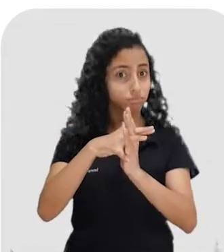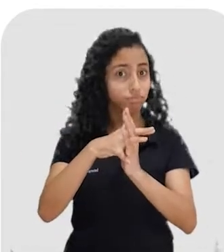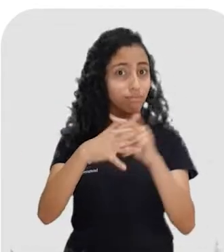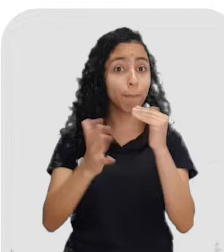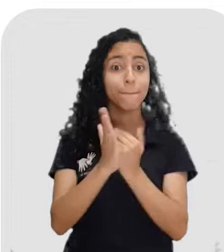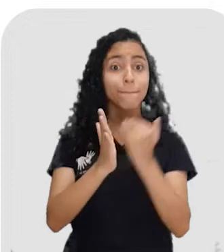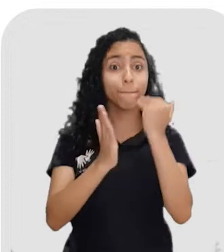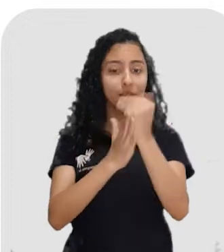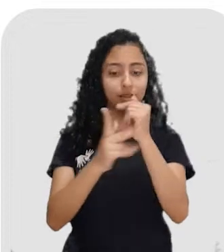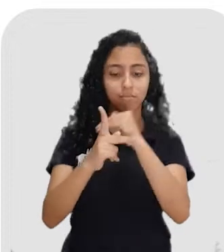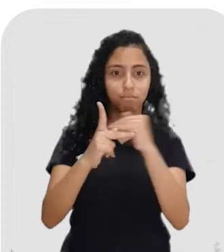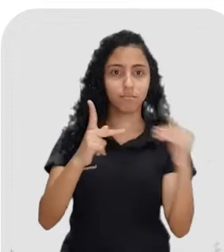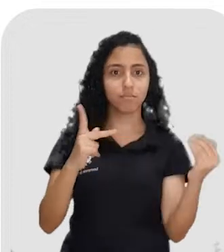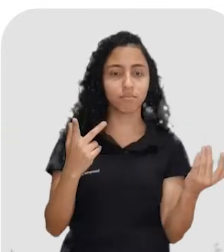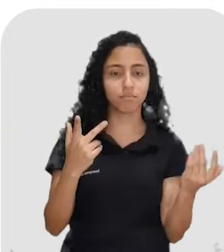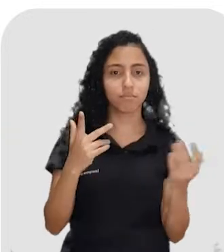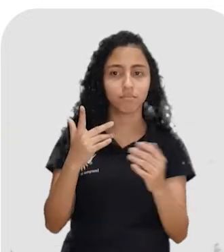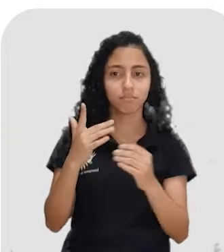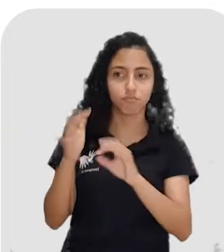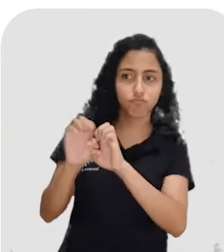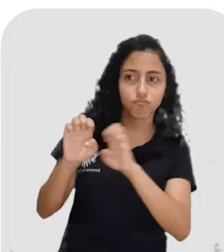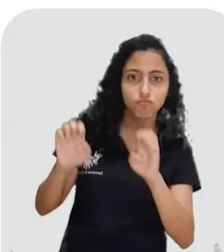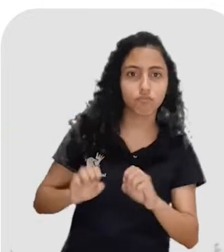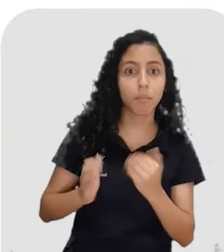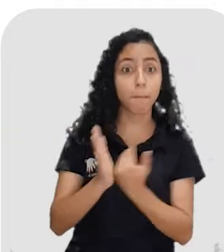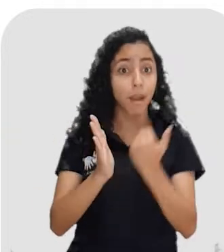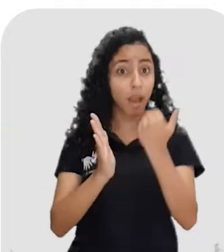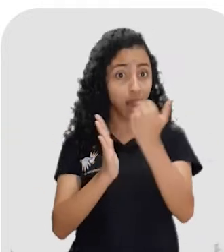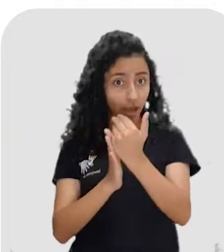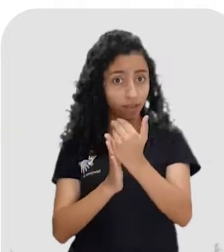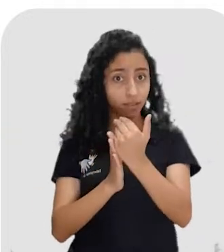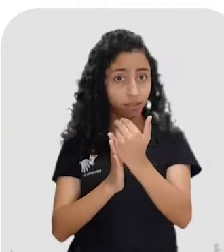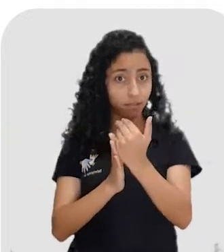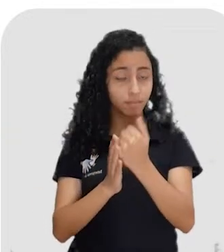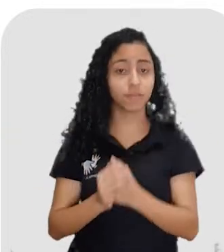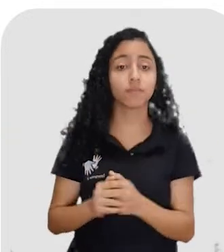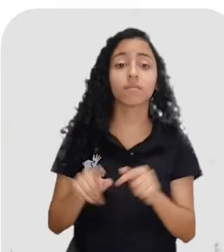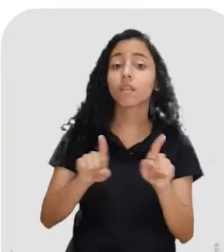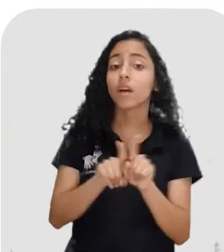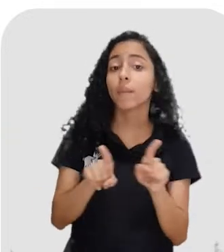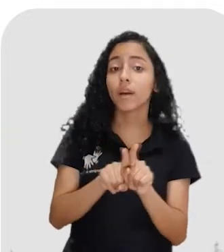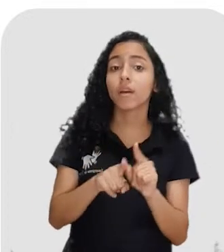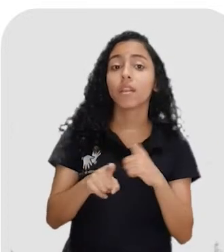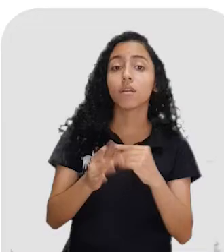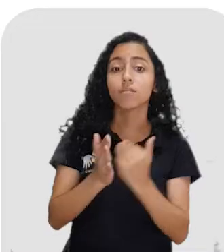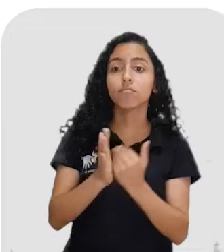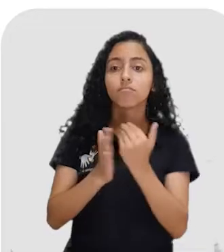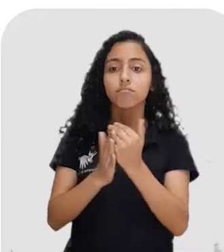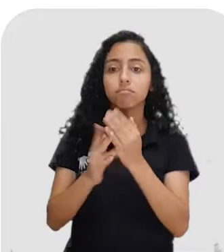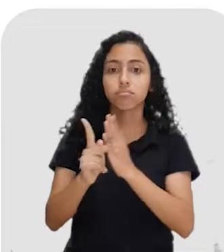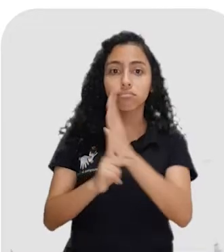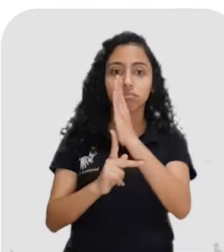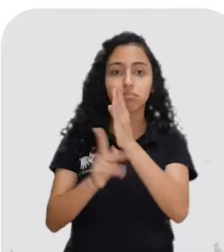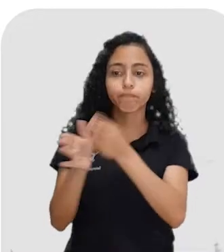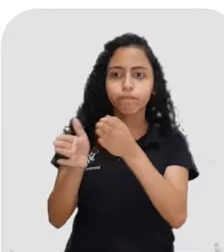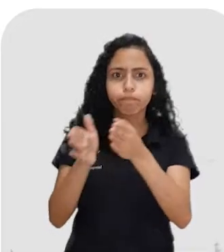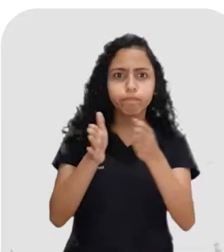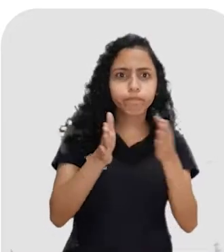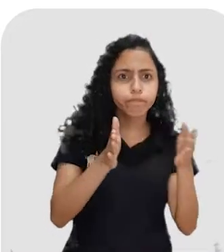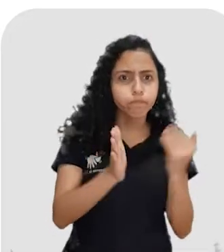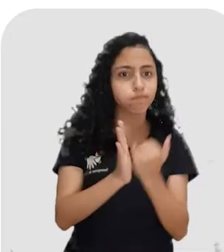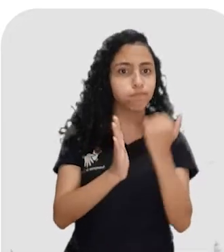mais complexos, né? Então, tem uma maior estrutura nessa escala que está sendo quantificada, e também tem